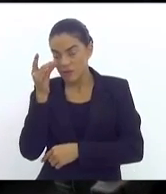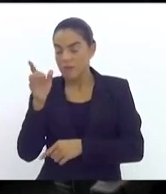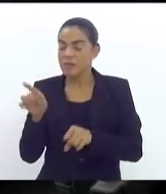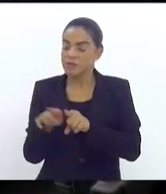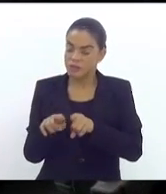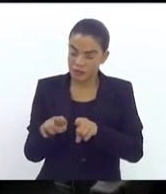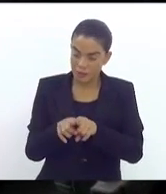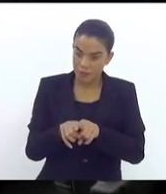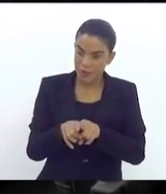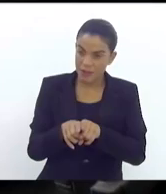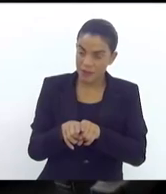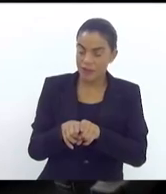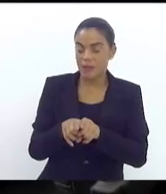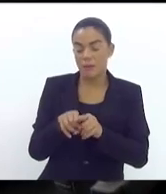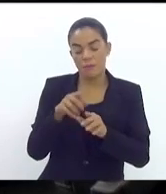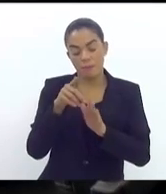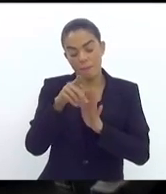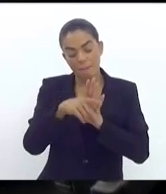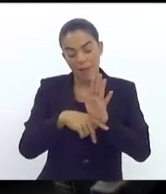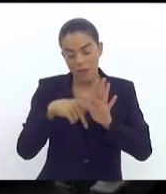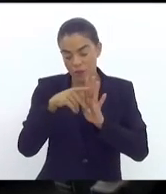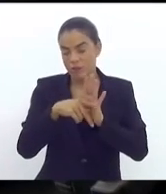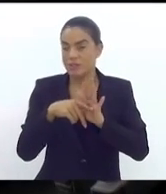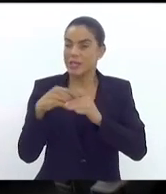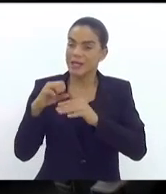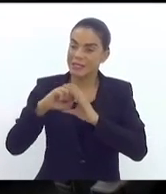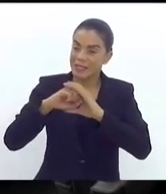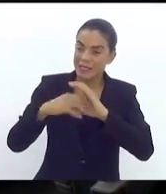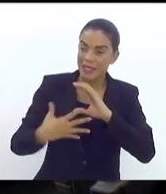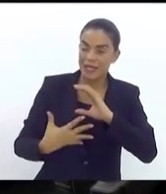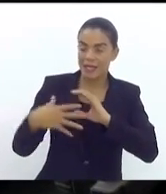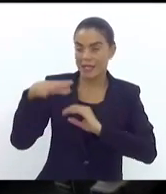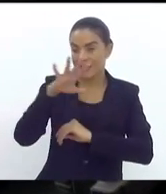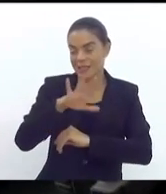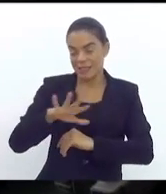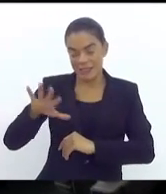de possibilitar padronizar características do suspeito e